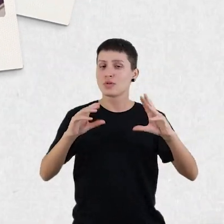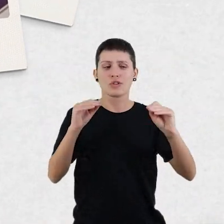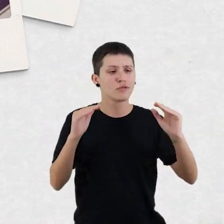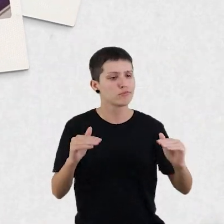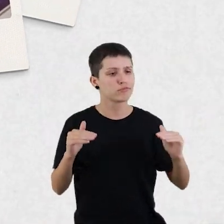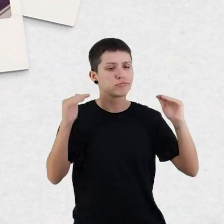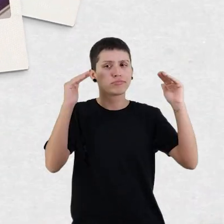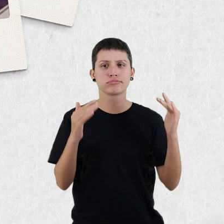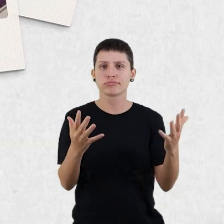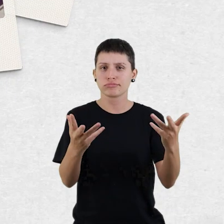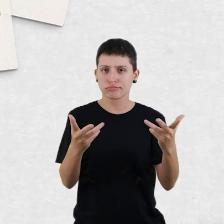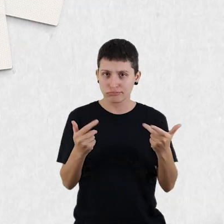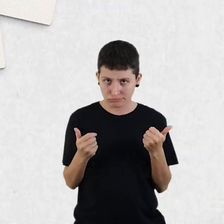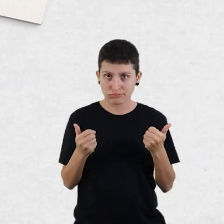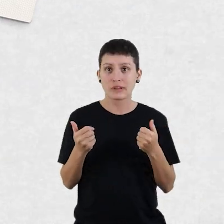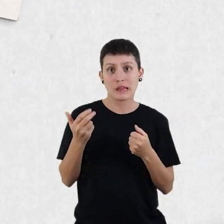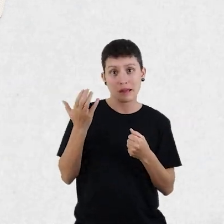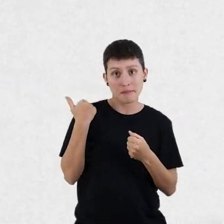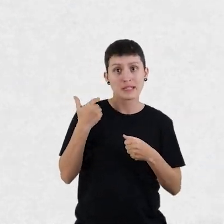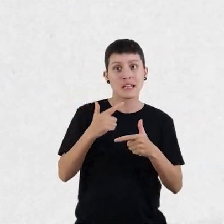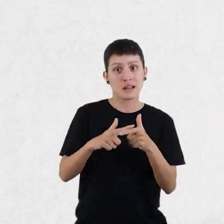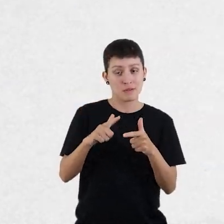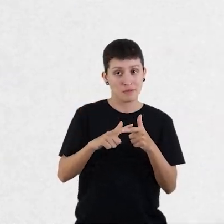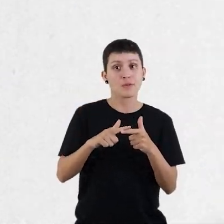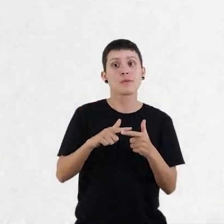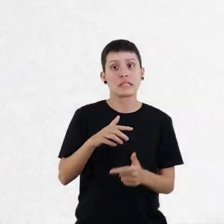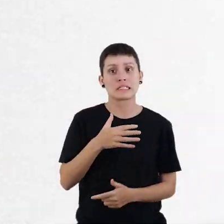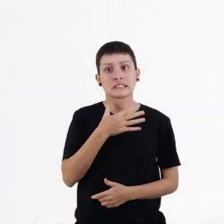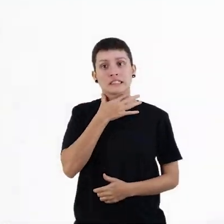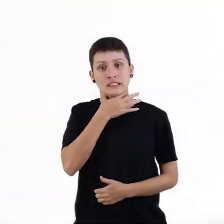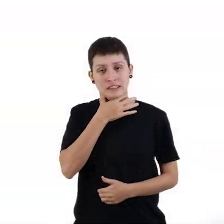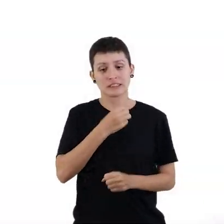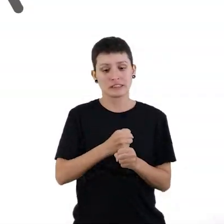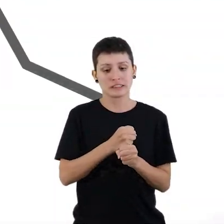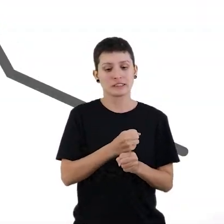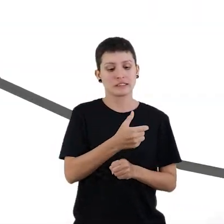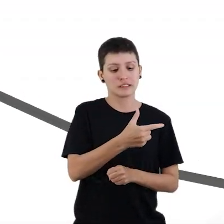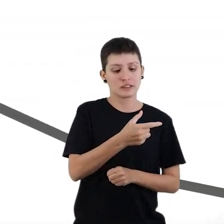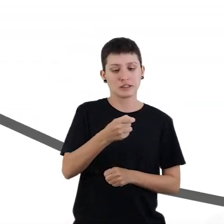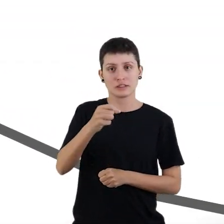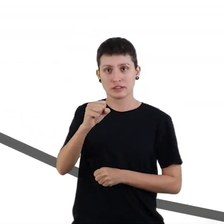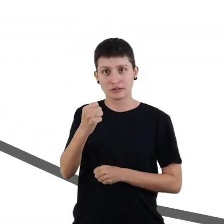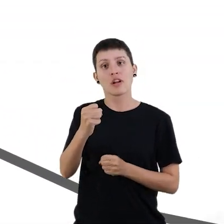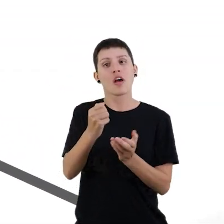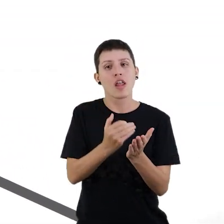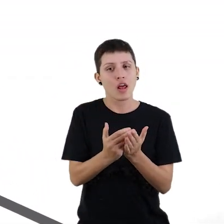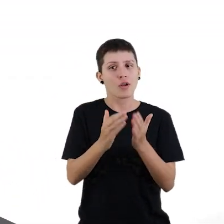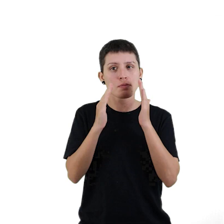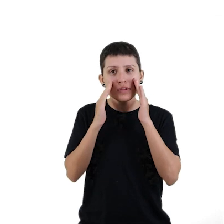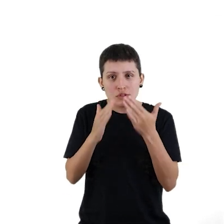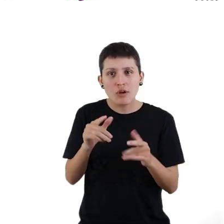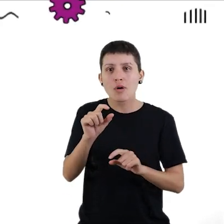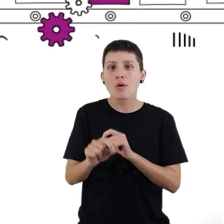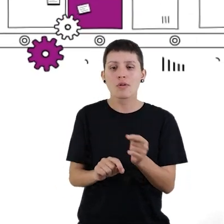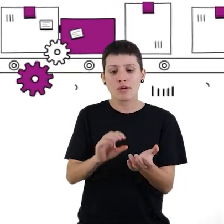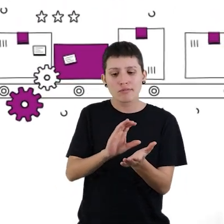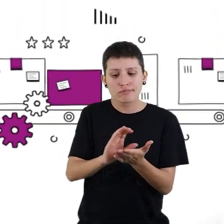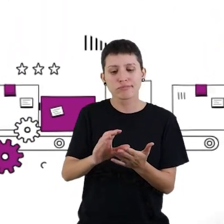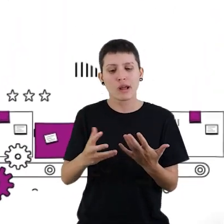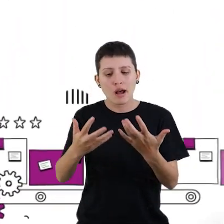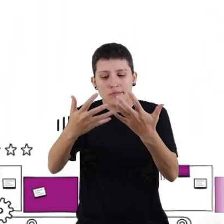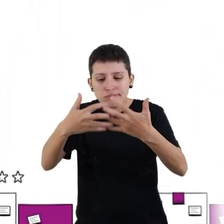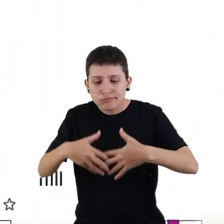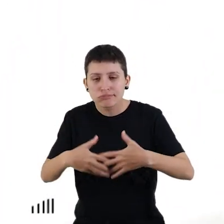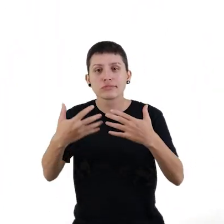padrão. No auge da crise de 2008, a empresa decidiu investir em automação, visitando feiras europeias